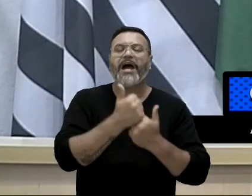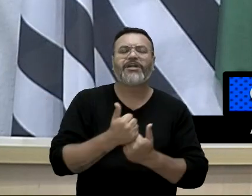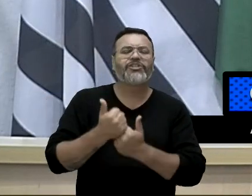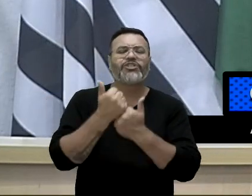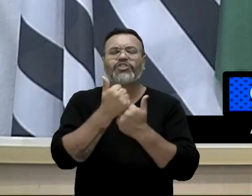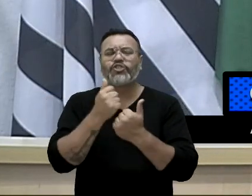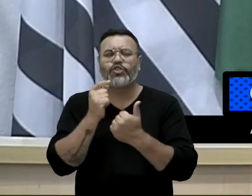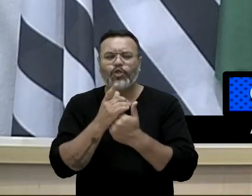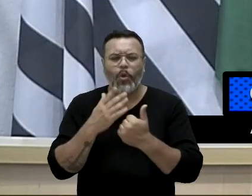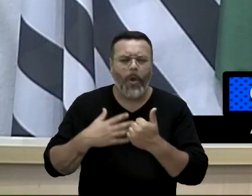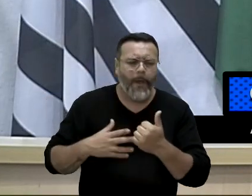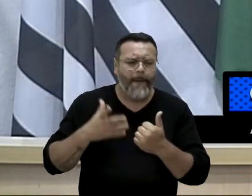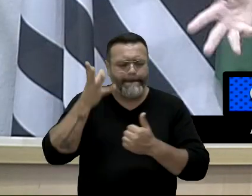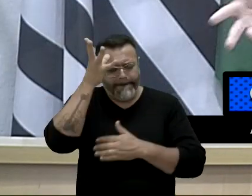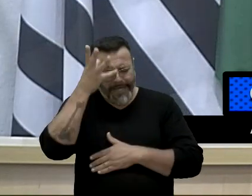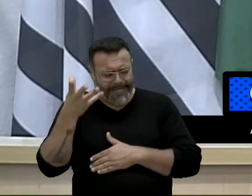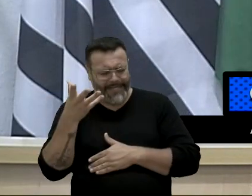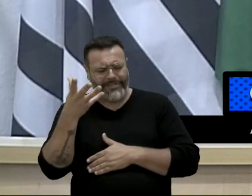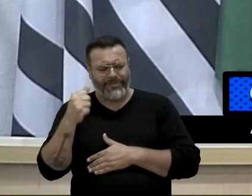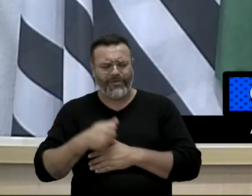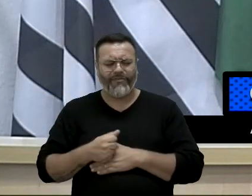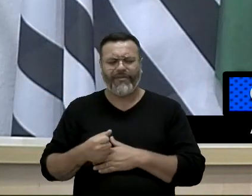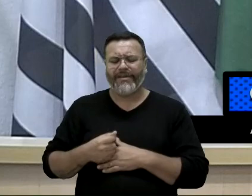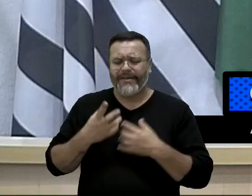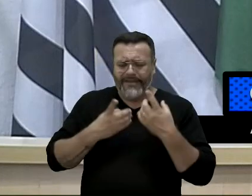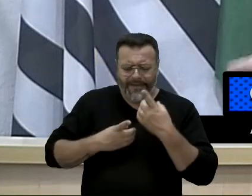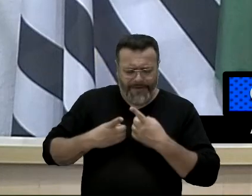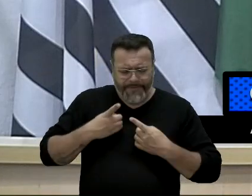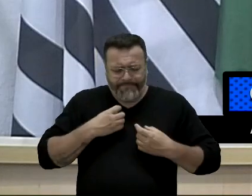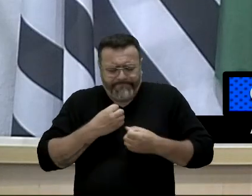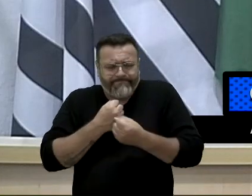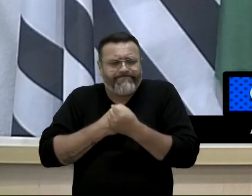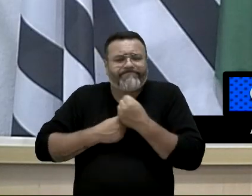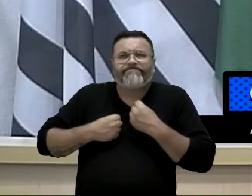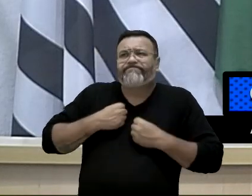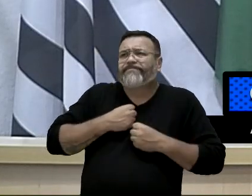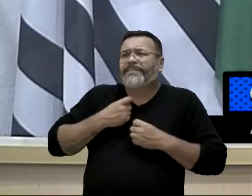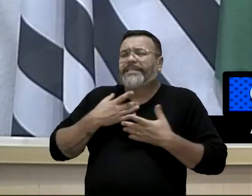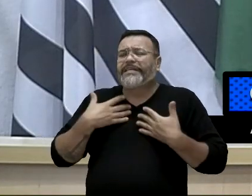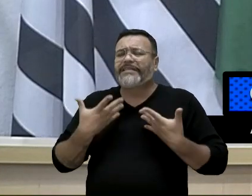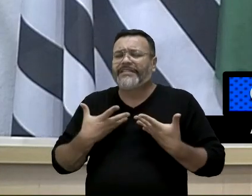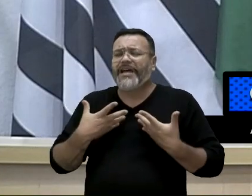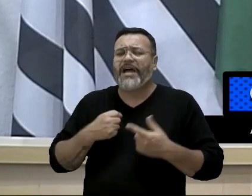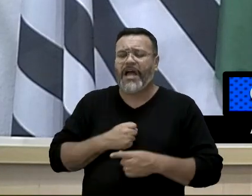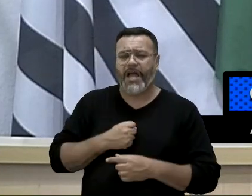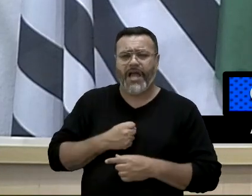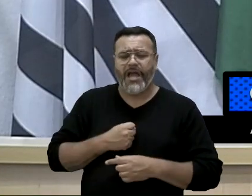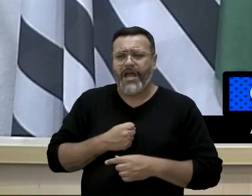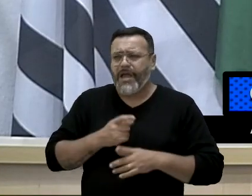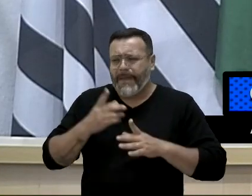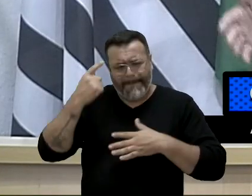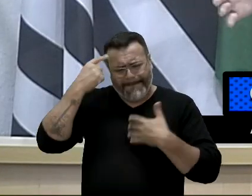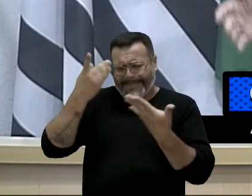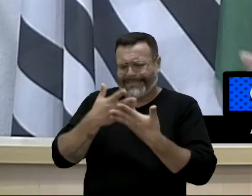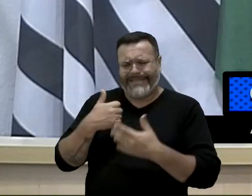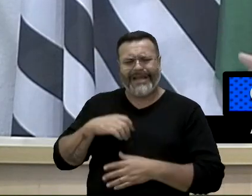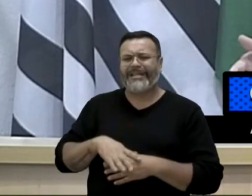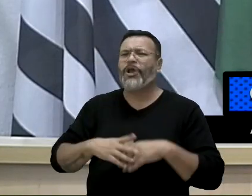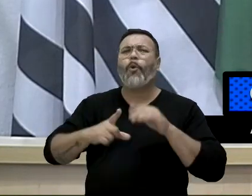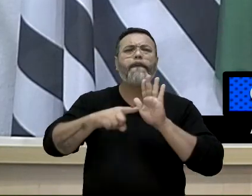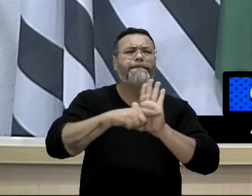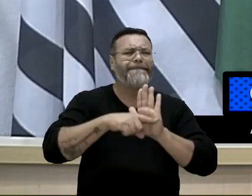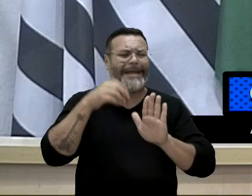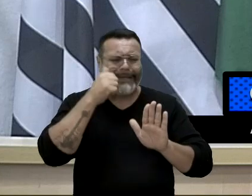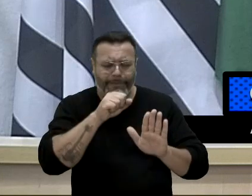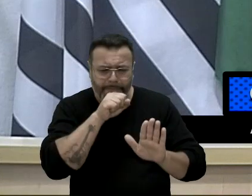depressão materna. Eu não amamentei, eu não tive minha filha, meu filho de parto normal, eu sou menos mãe. Falei e falo